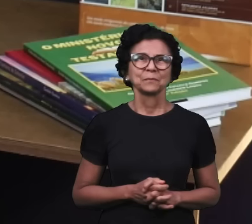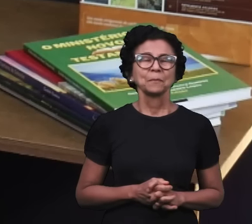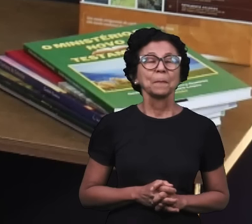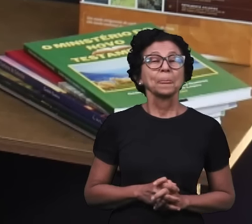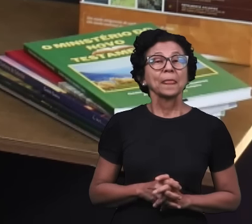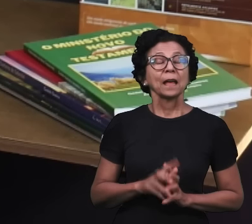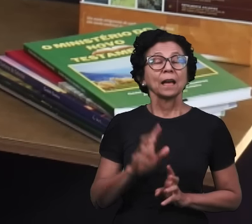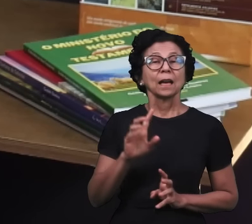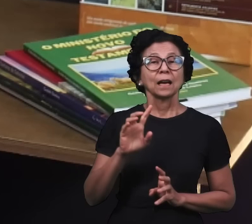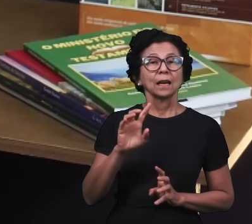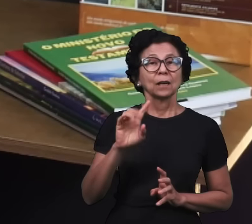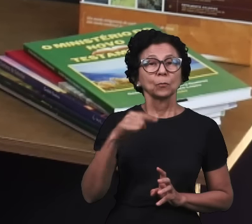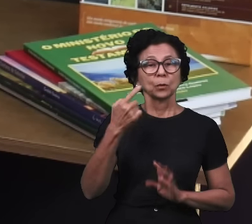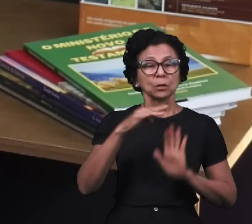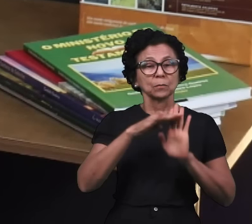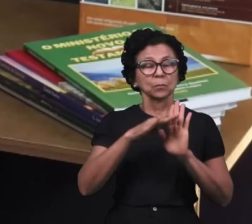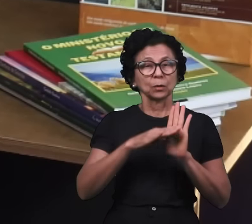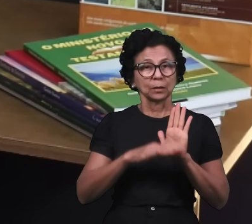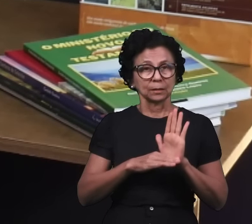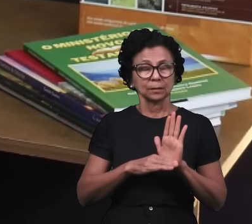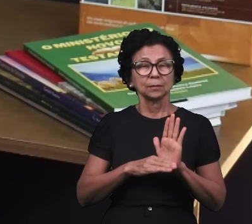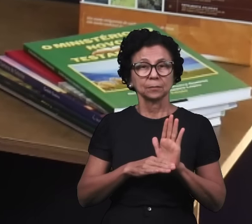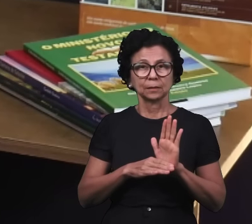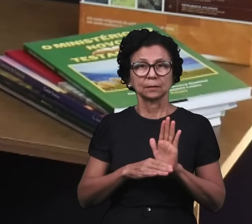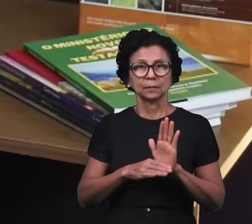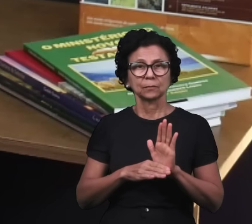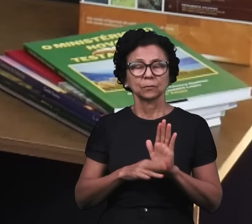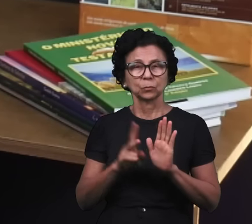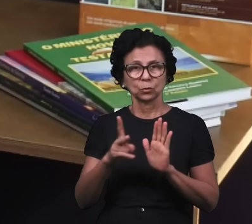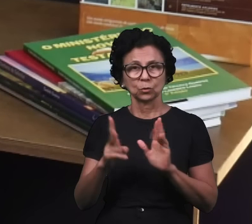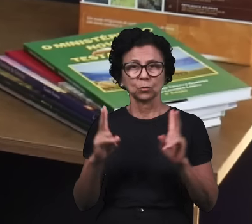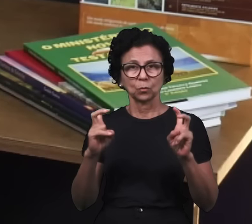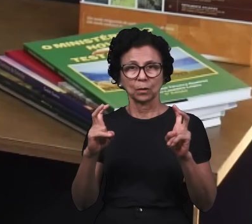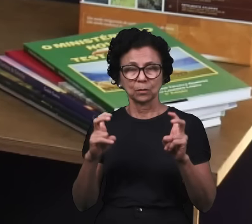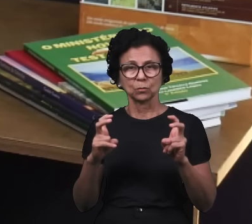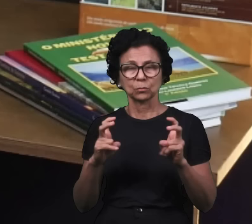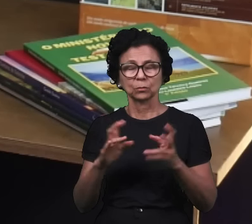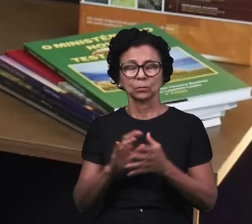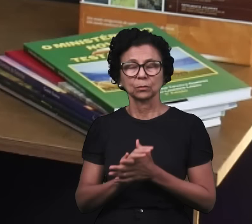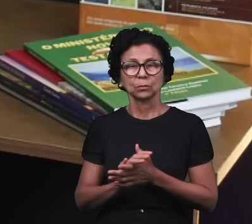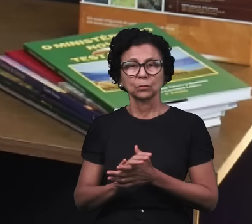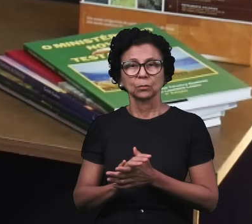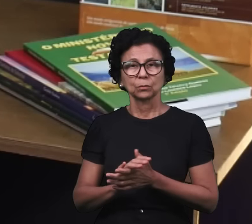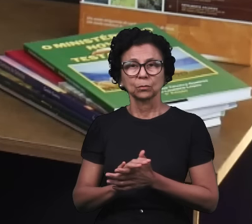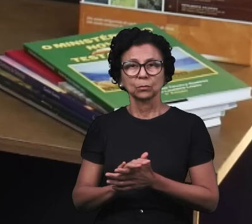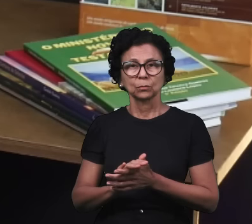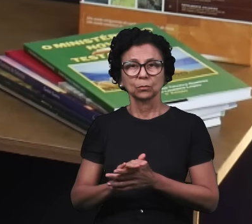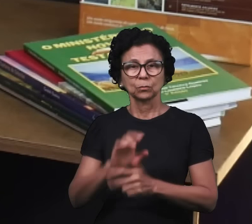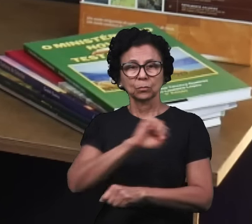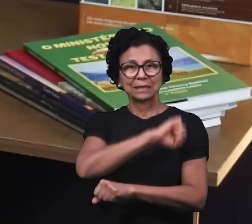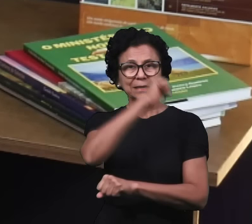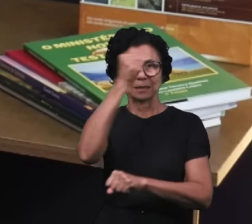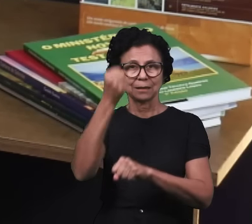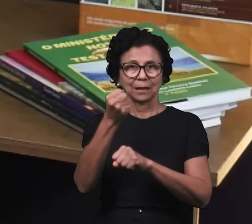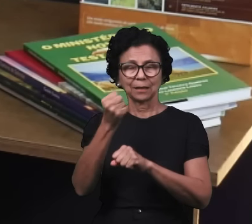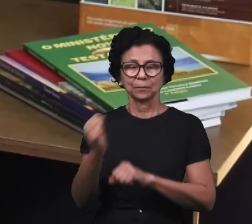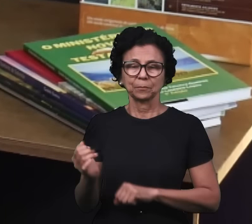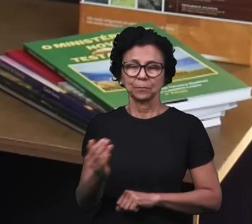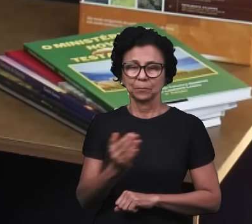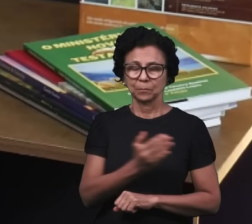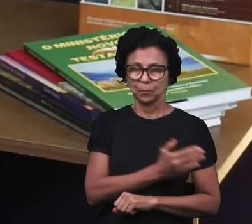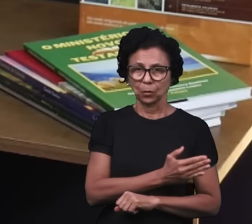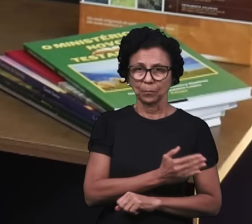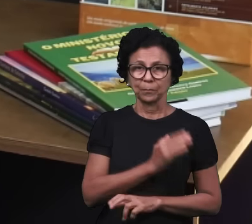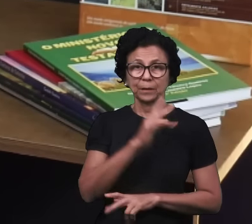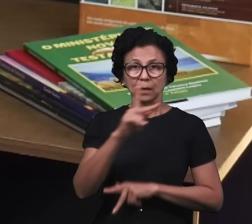2 sobre o Sinai, mas nesse momento aqui que é trazido esse texto, o povo chega ali ao monte, né? Eu